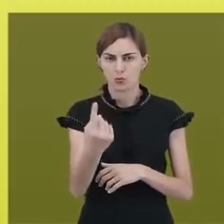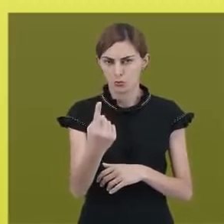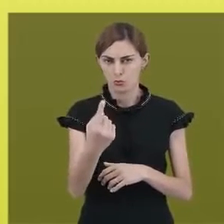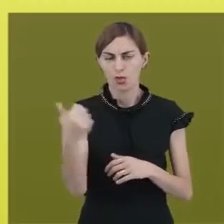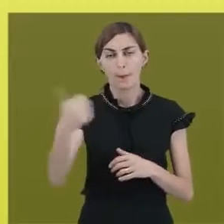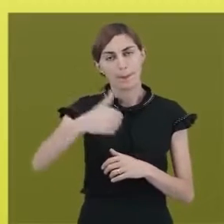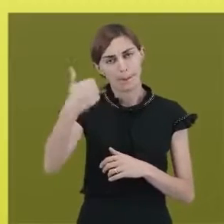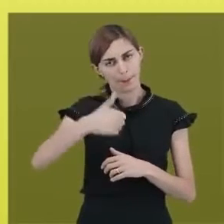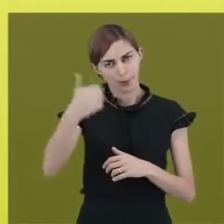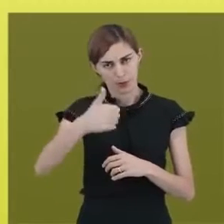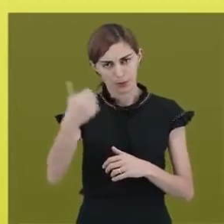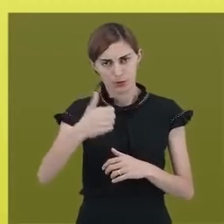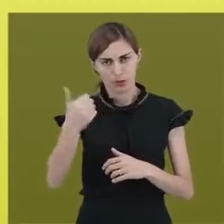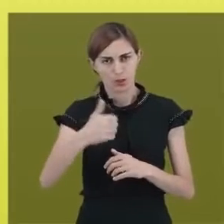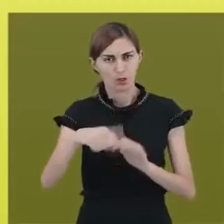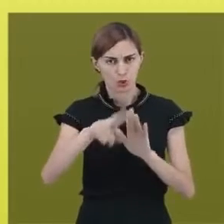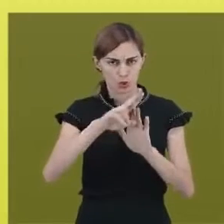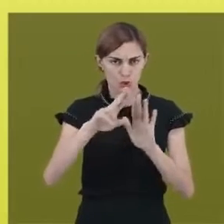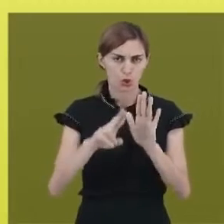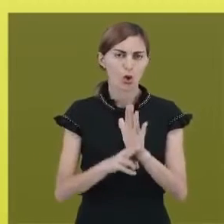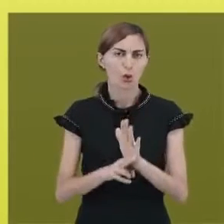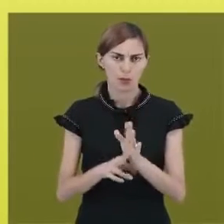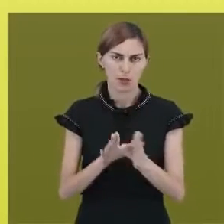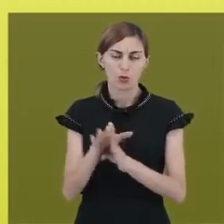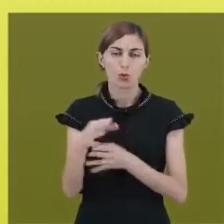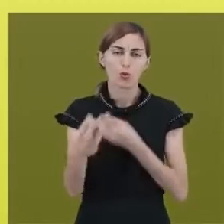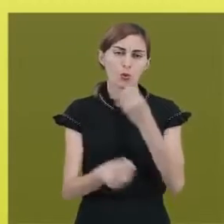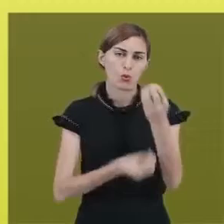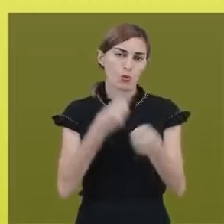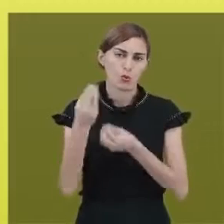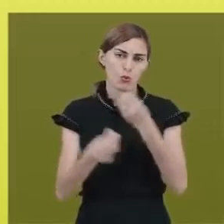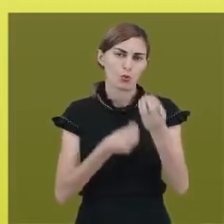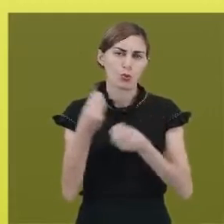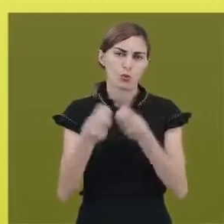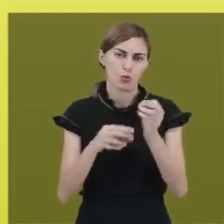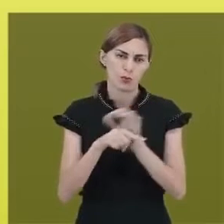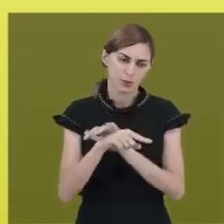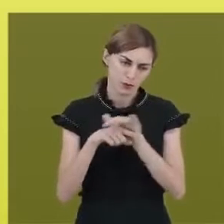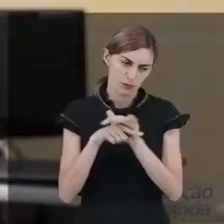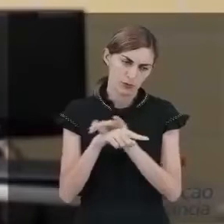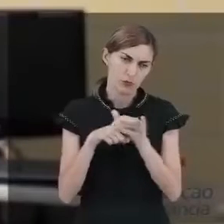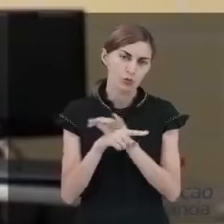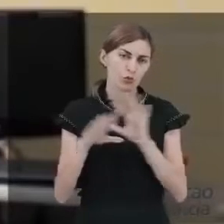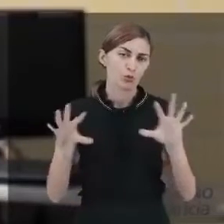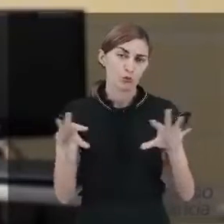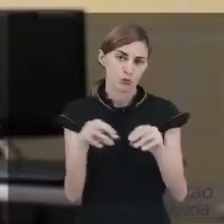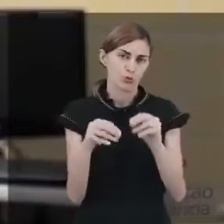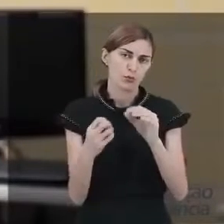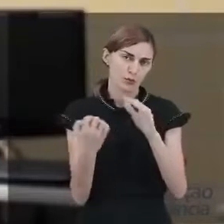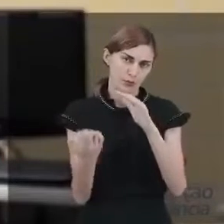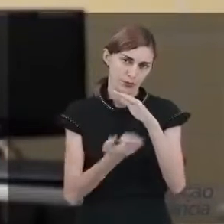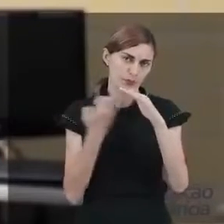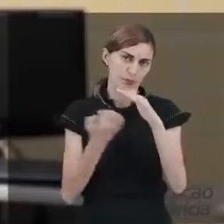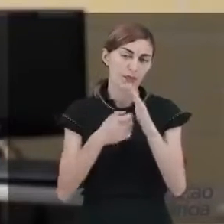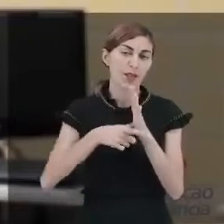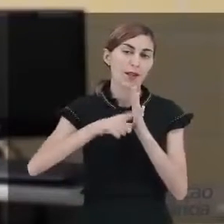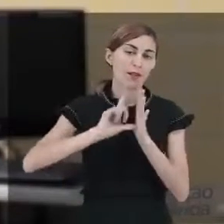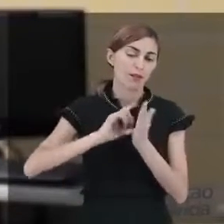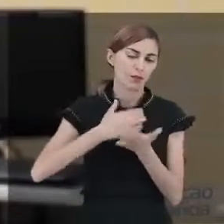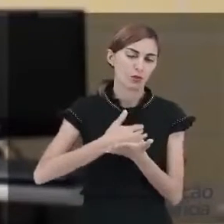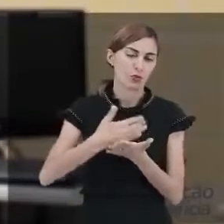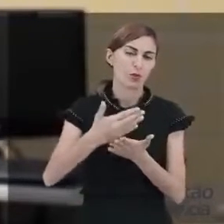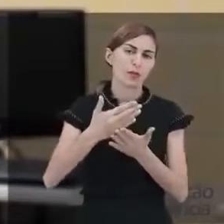norma regulamentadora, que vai dizer como é que se faz a inspeção prévia, onde toda empresa, antes que comece a